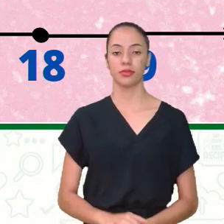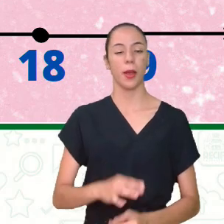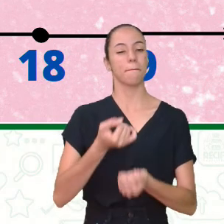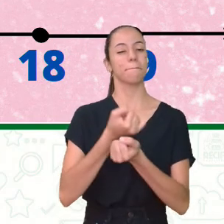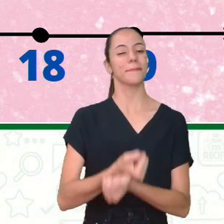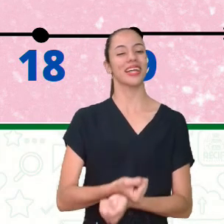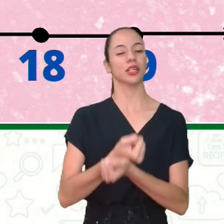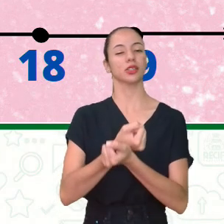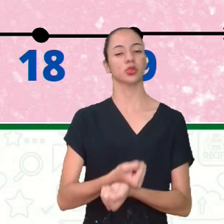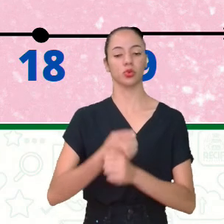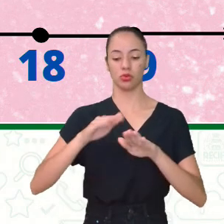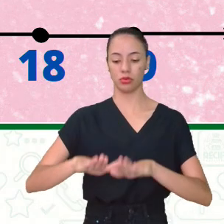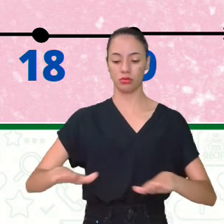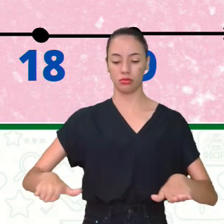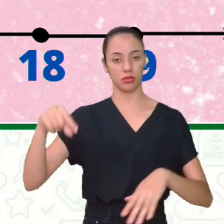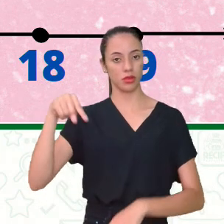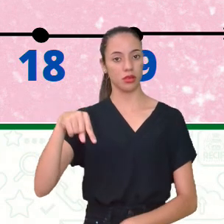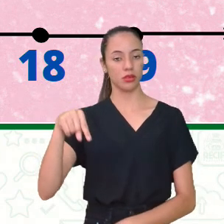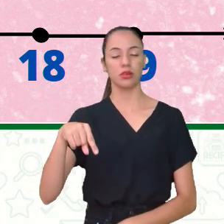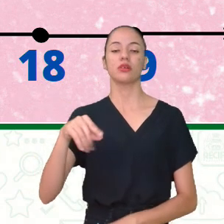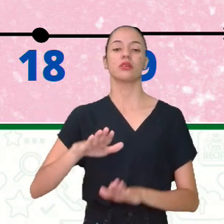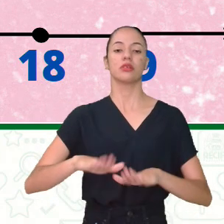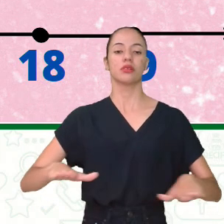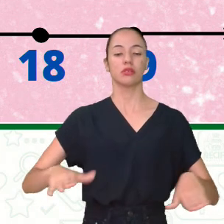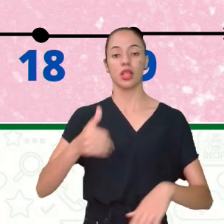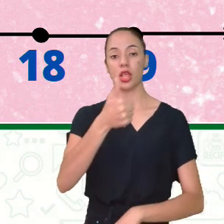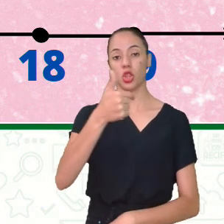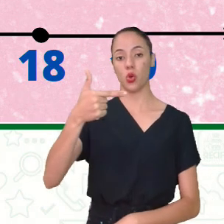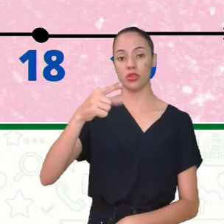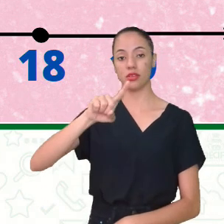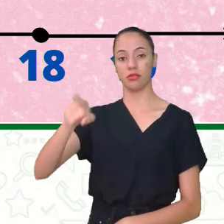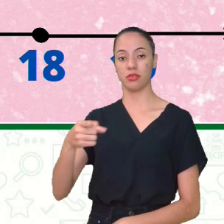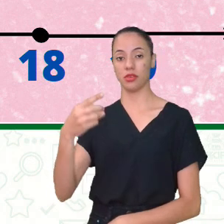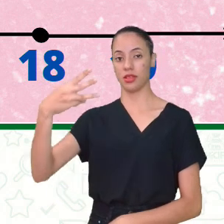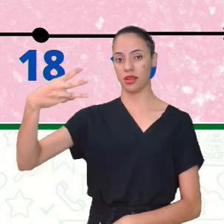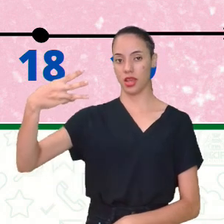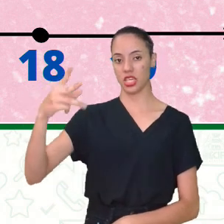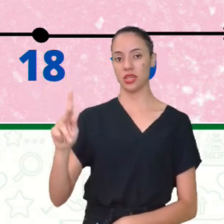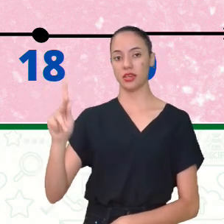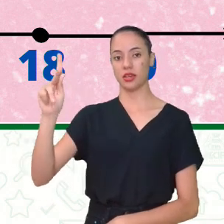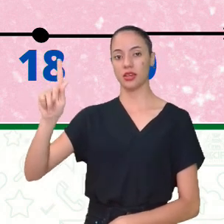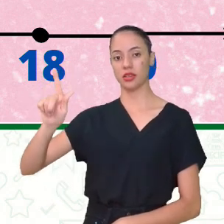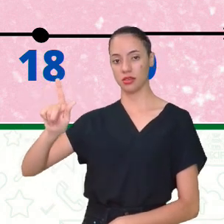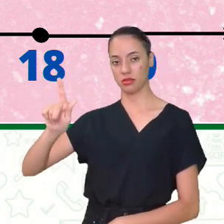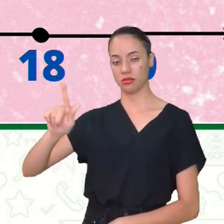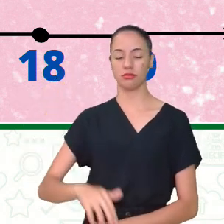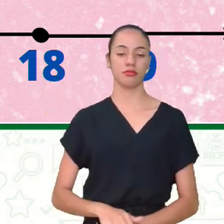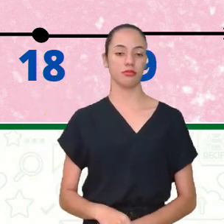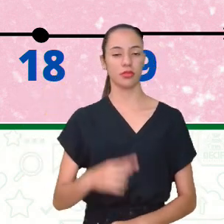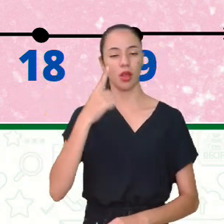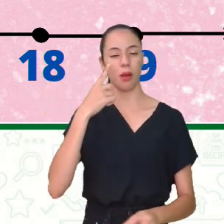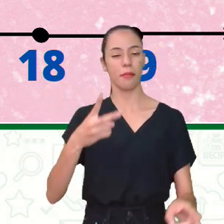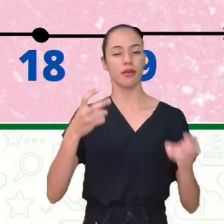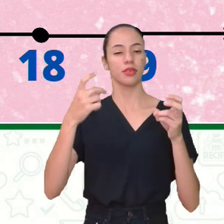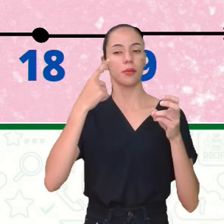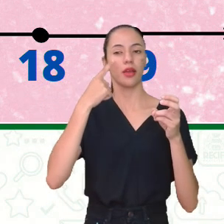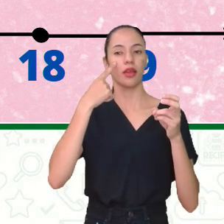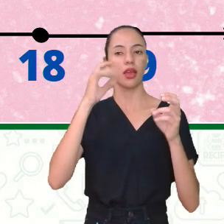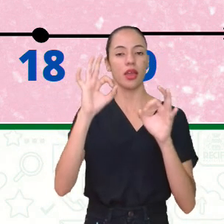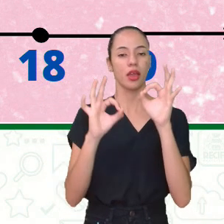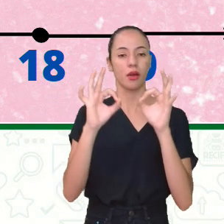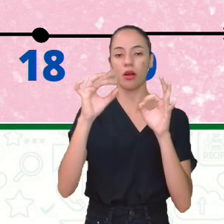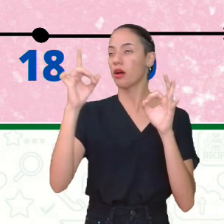da criança, né? Ela pesa 12,3, né? Aí vocês perceberam que eu puxei um pouquinho